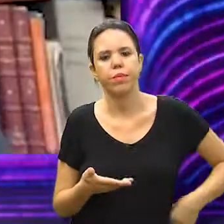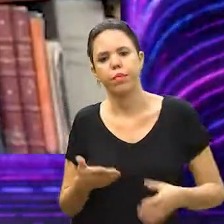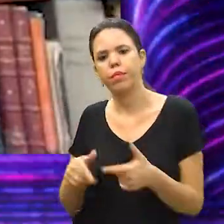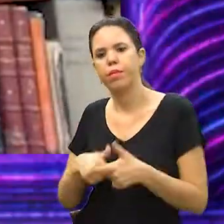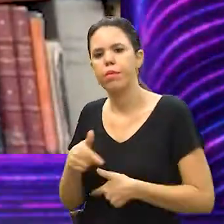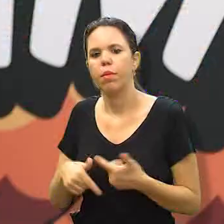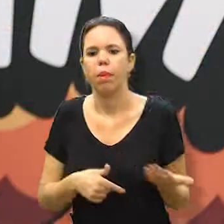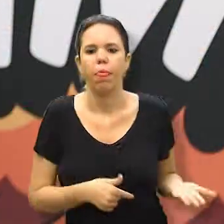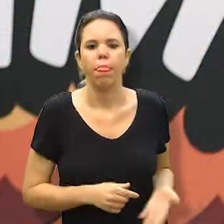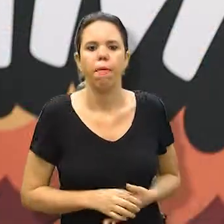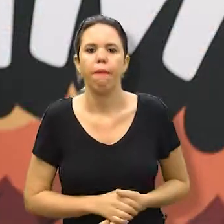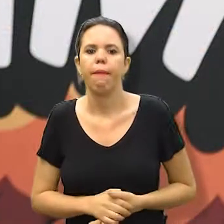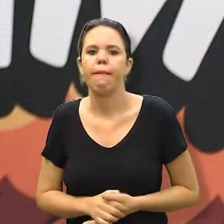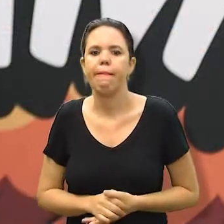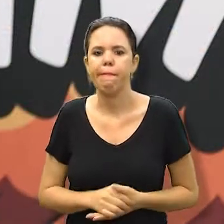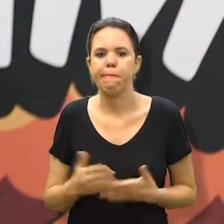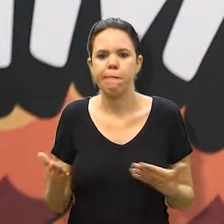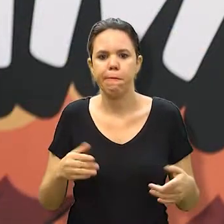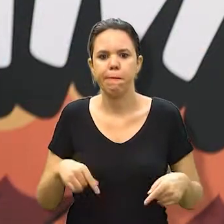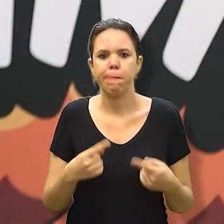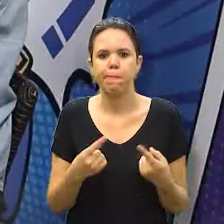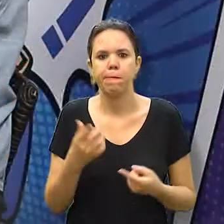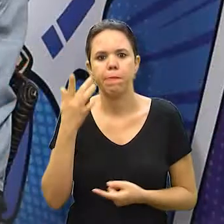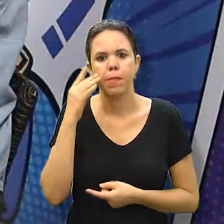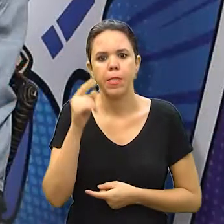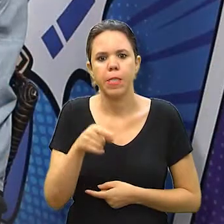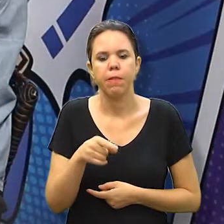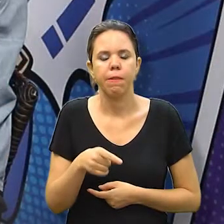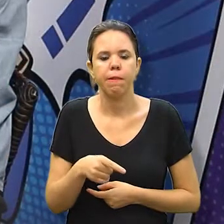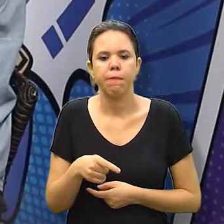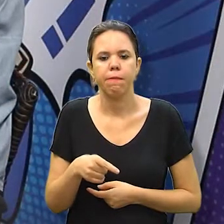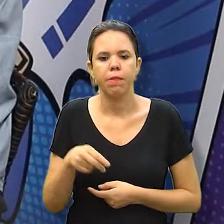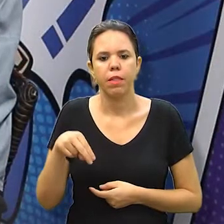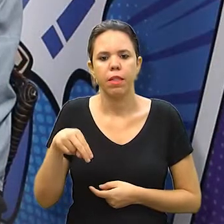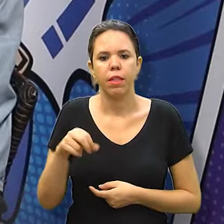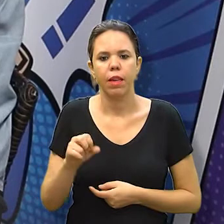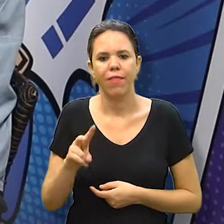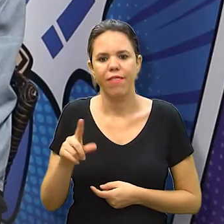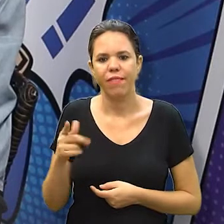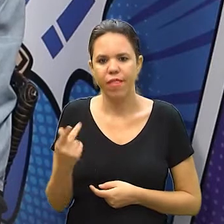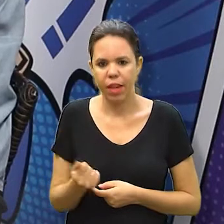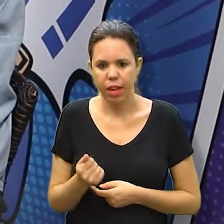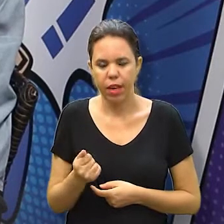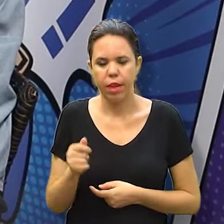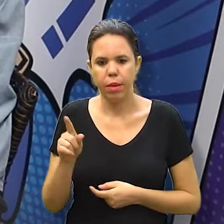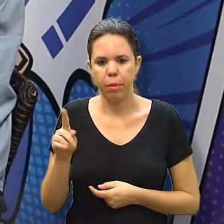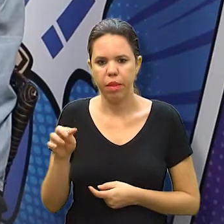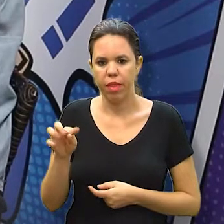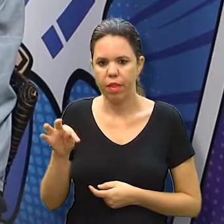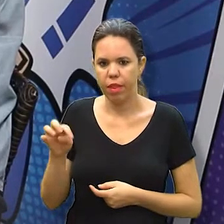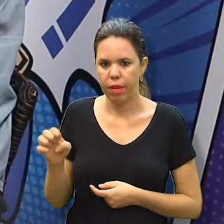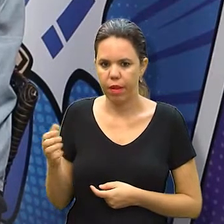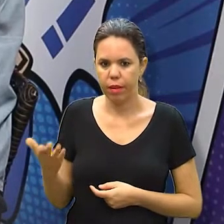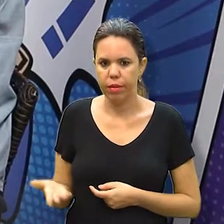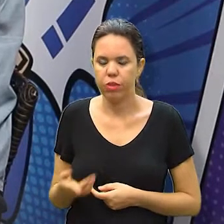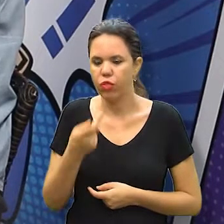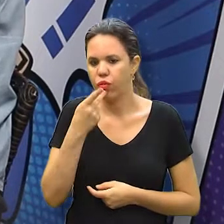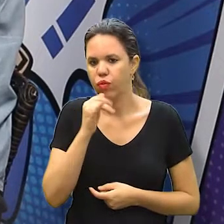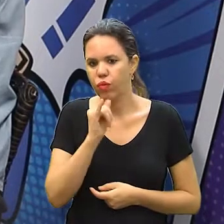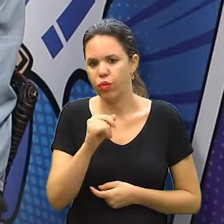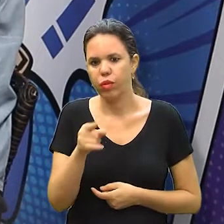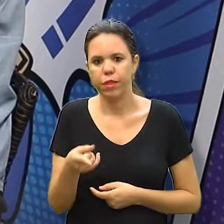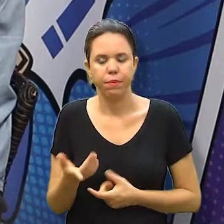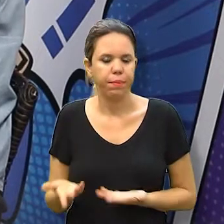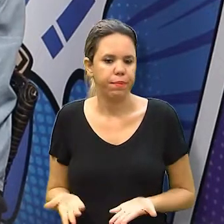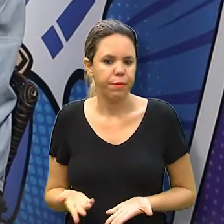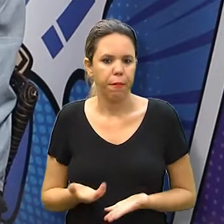desse trabalho. E aí, qual foi o desafio em Navalhas Pendentes? Olha, se eu te